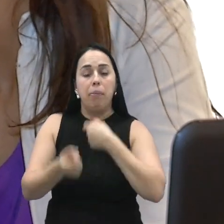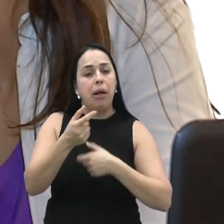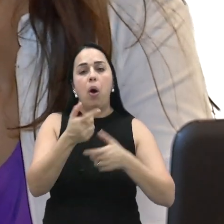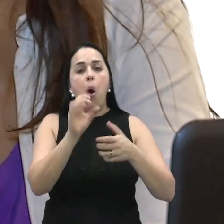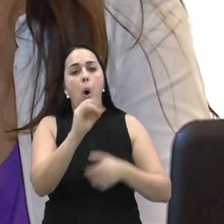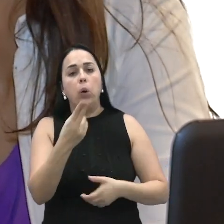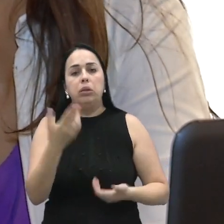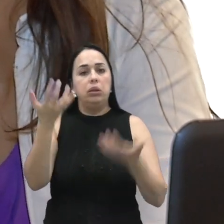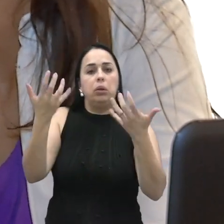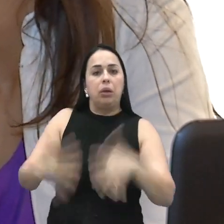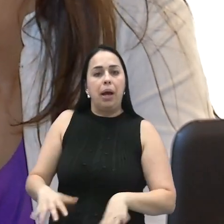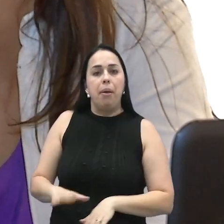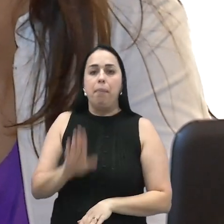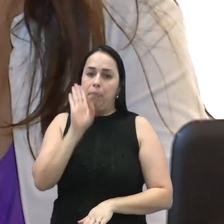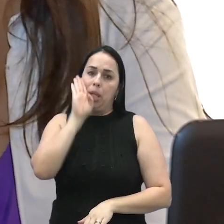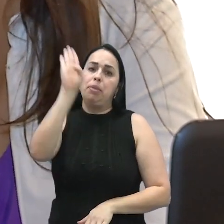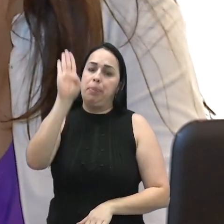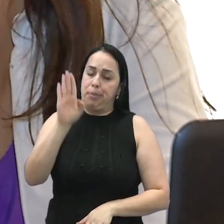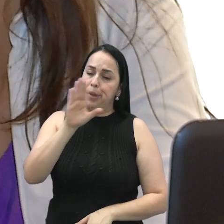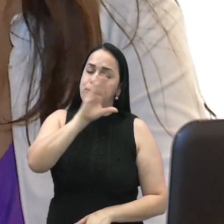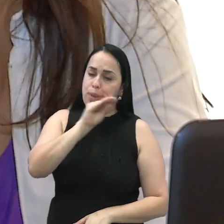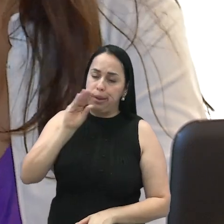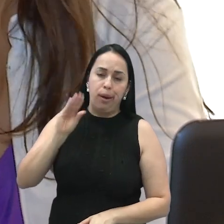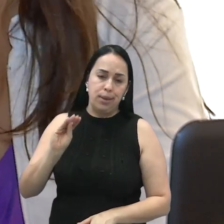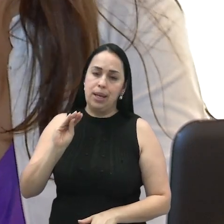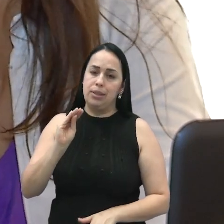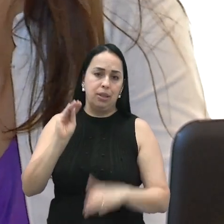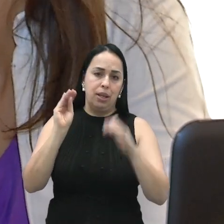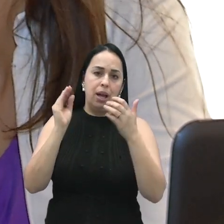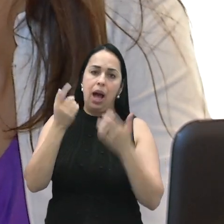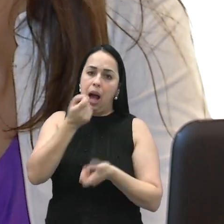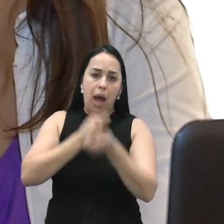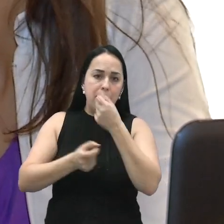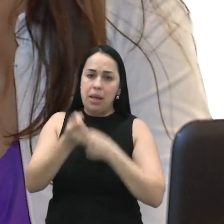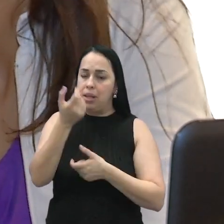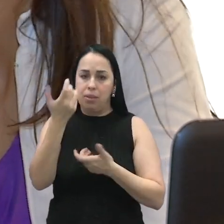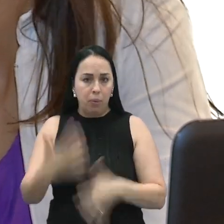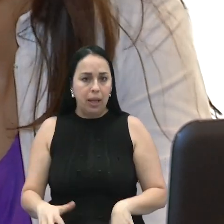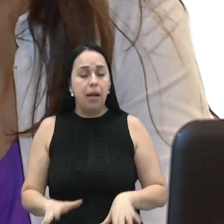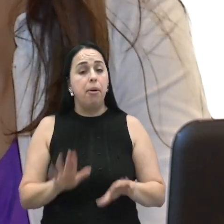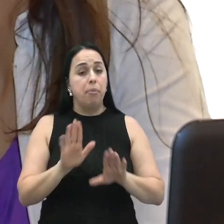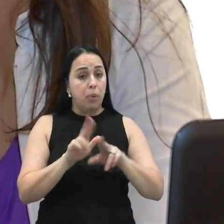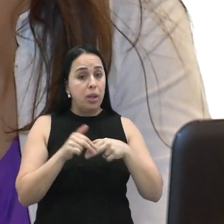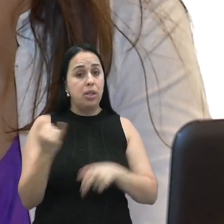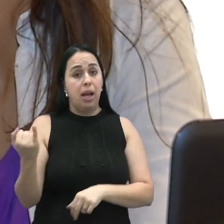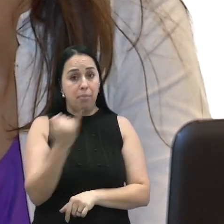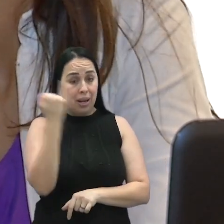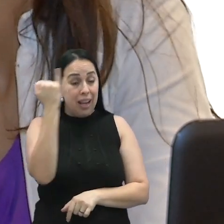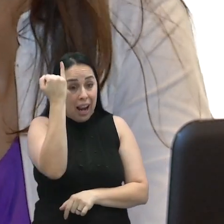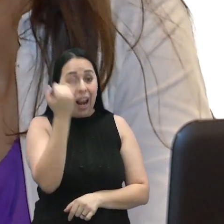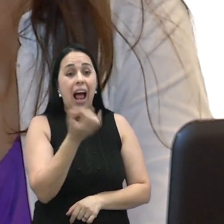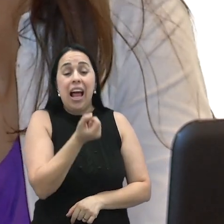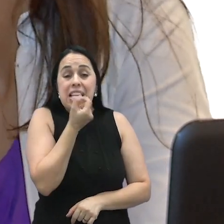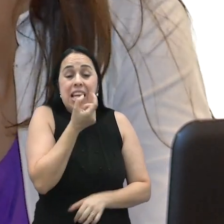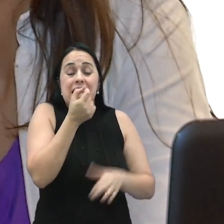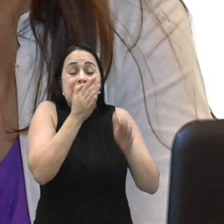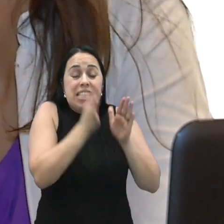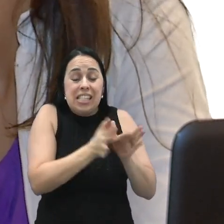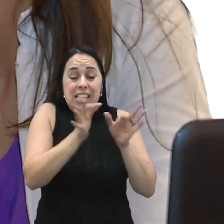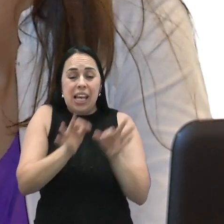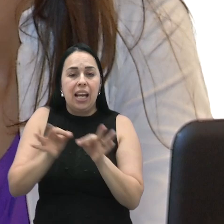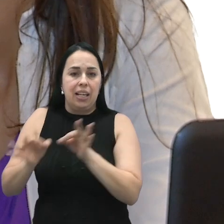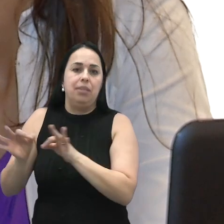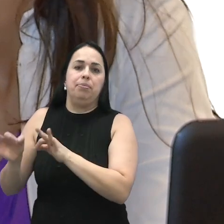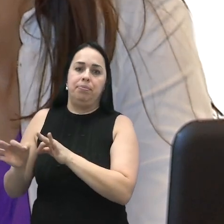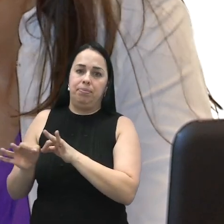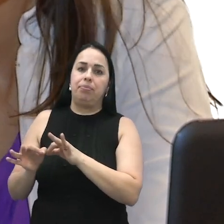ou não querem tomar, principalmente quando a gente fala de adolescentes. É muito importante tomar